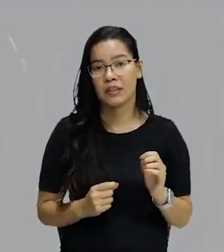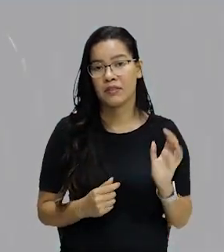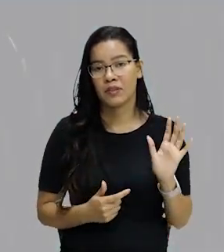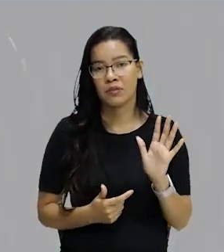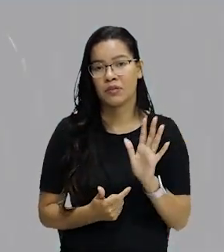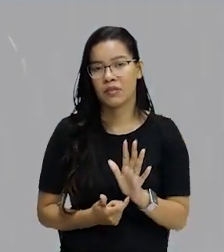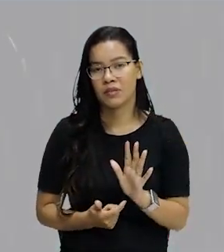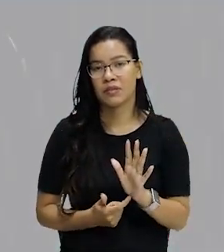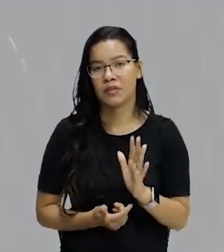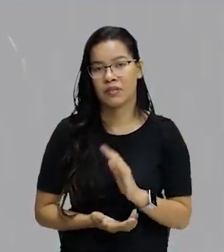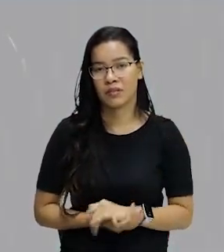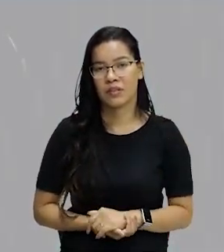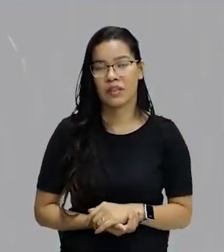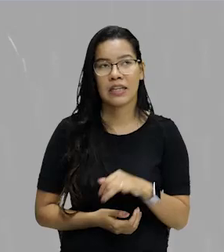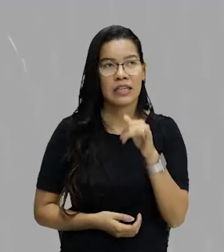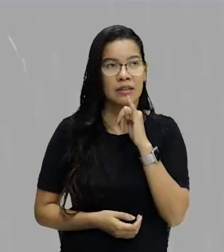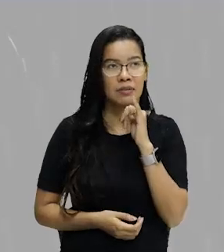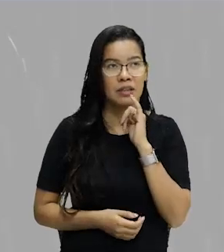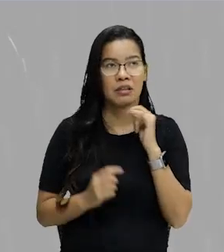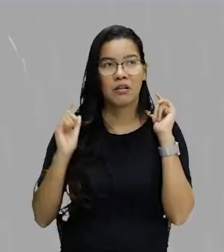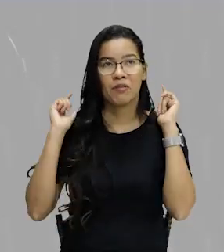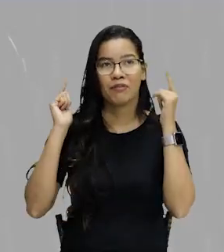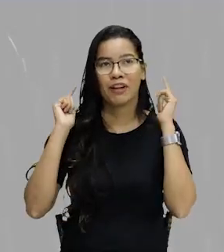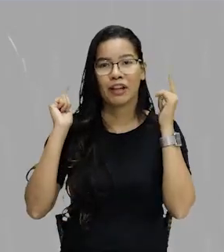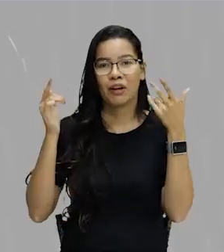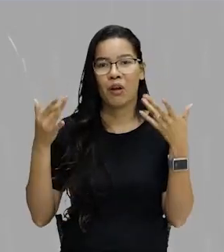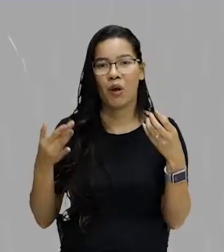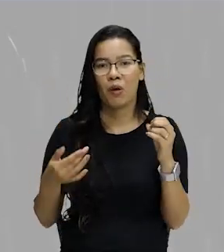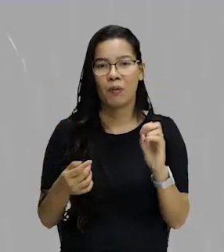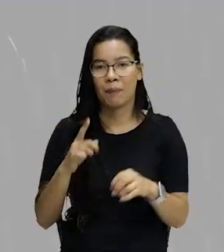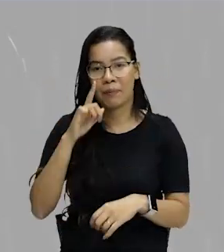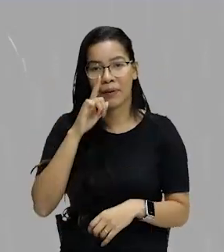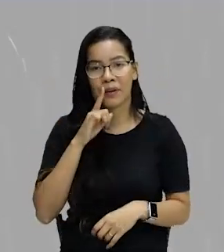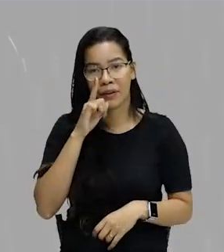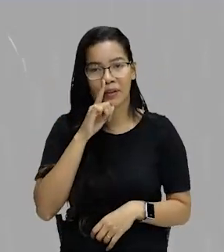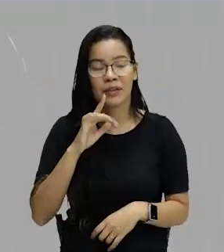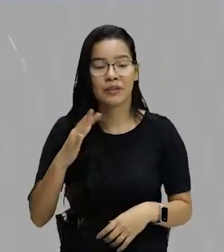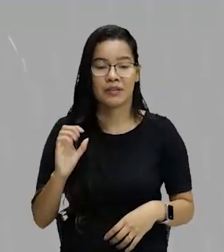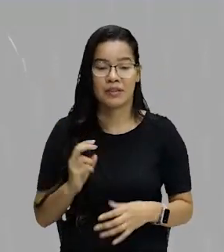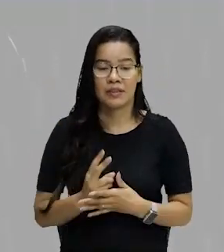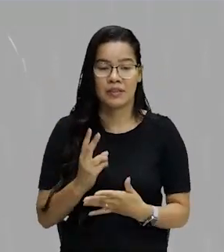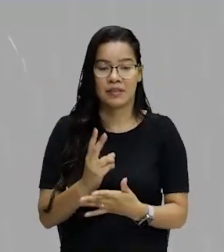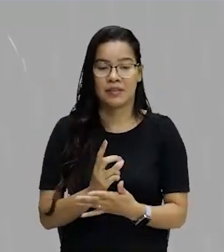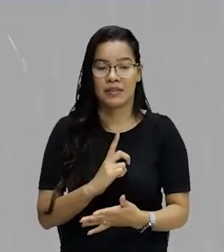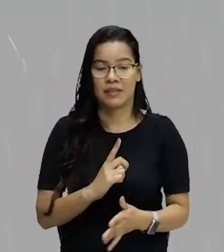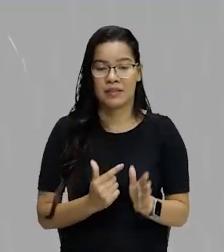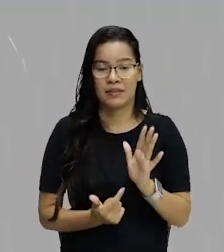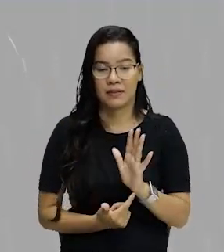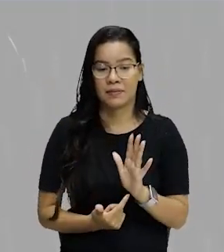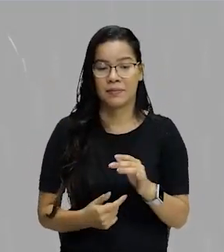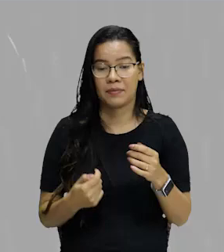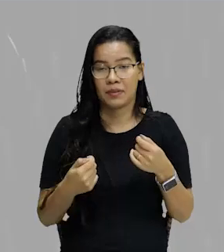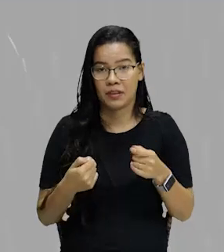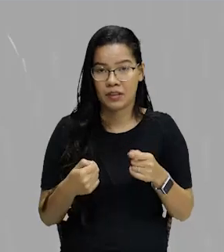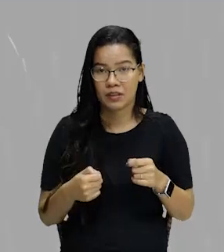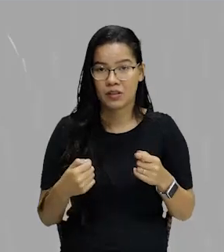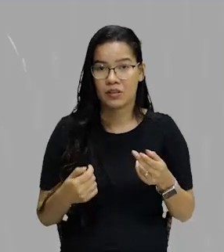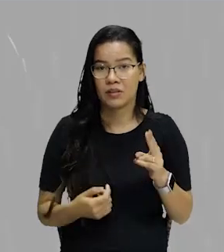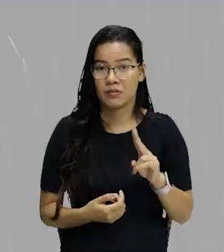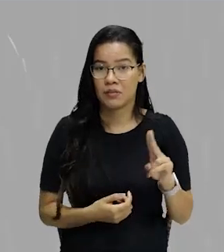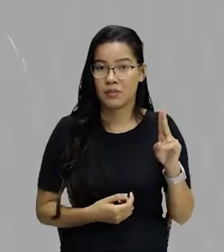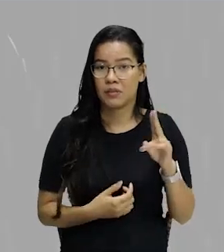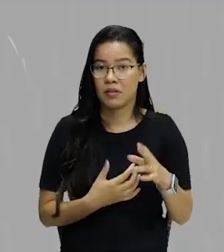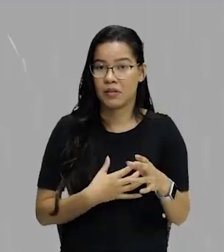consideração aquela questão da adrenalina, do risco mesmo. Eu sempre vou trazer um tópico como esse aqui, equipamentos necessários. Vou